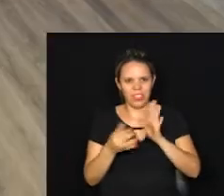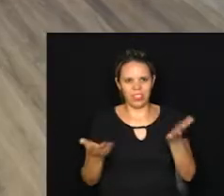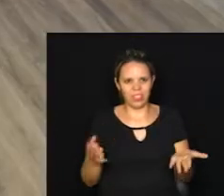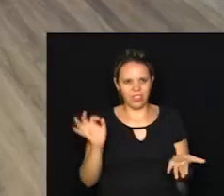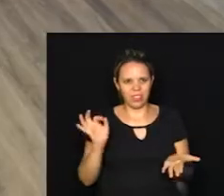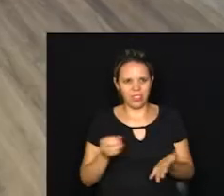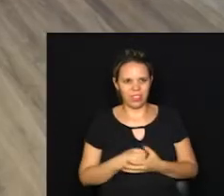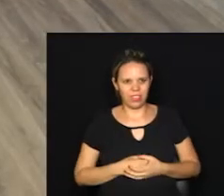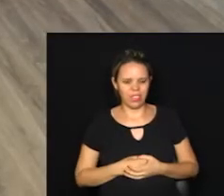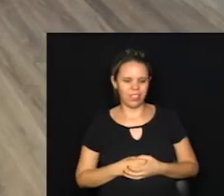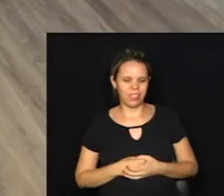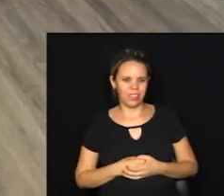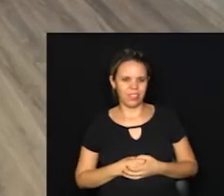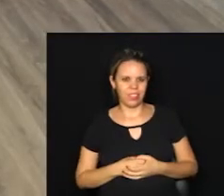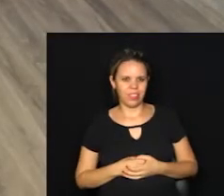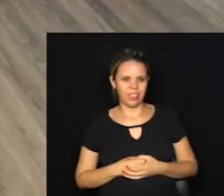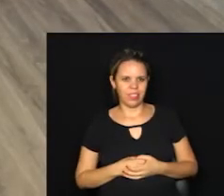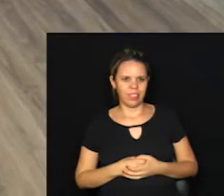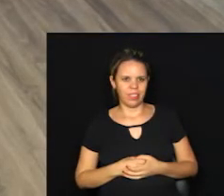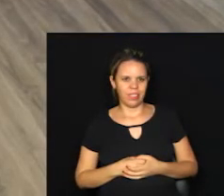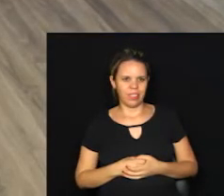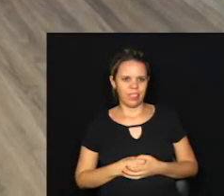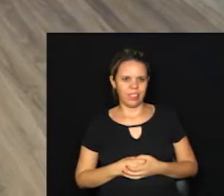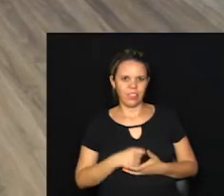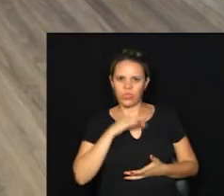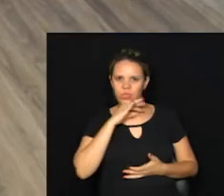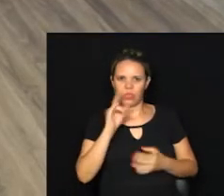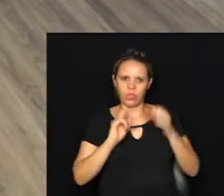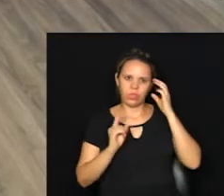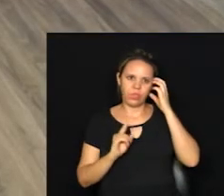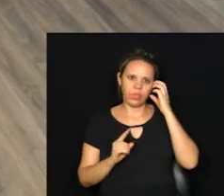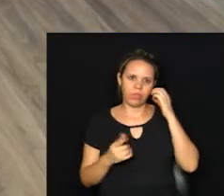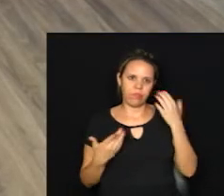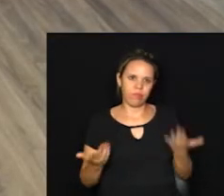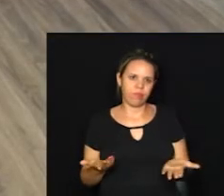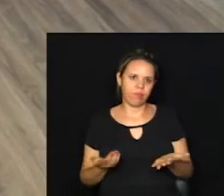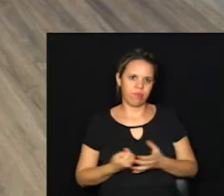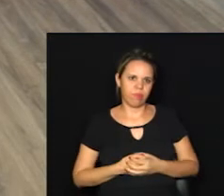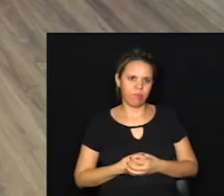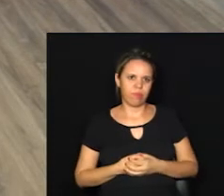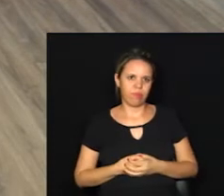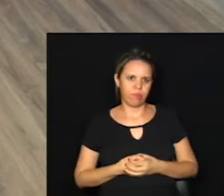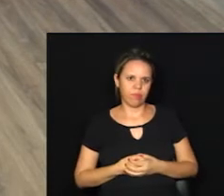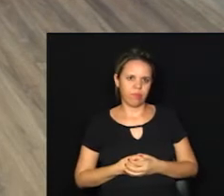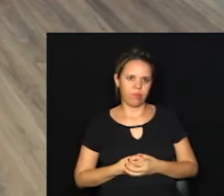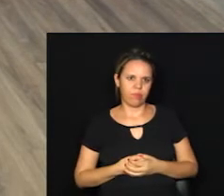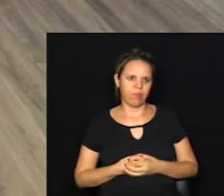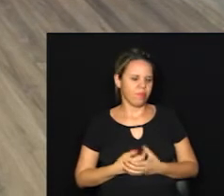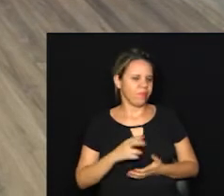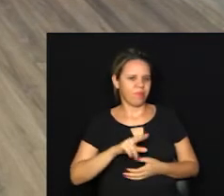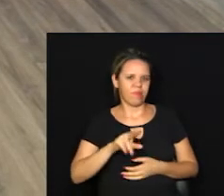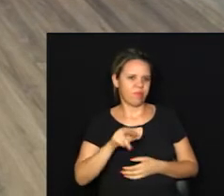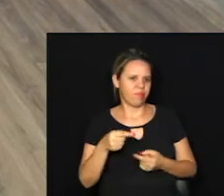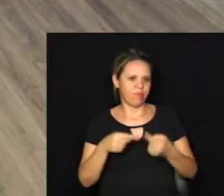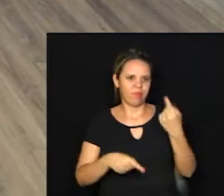certo, Michel? Não vai ficar ruim, né? Mas daí não seria uma Pink Lemonade,